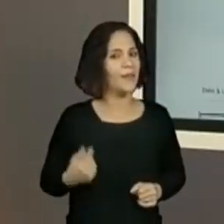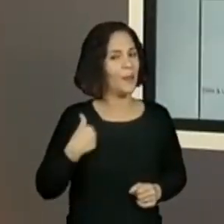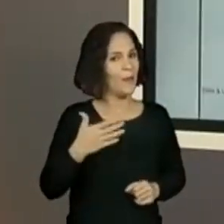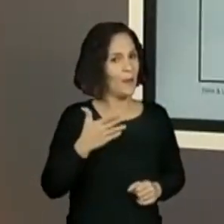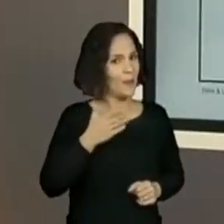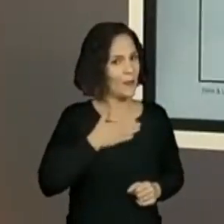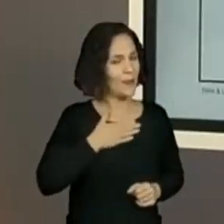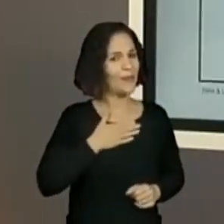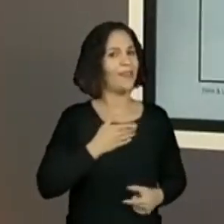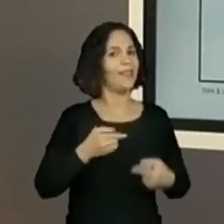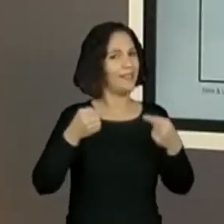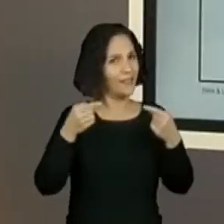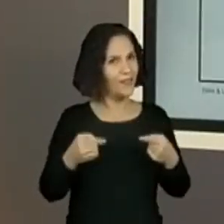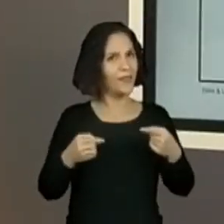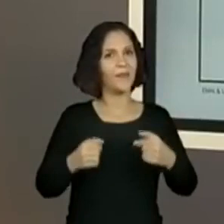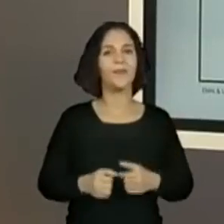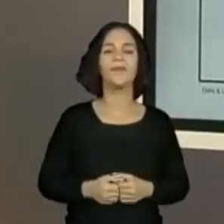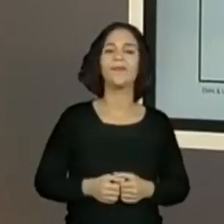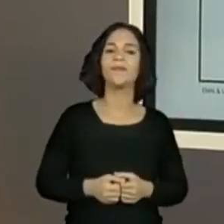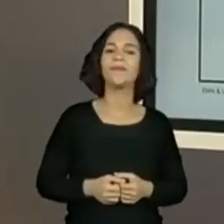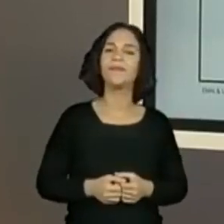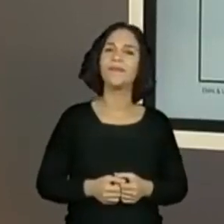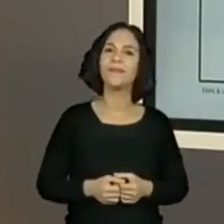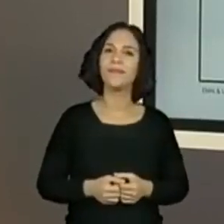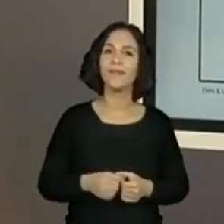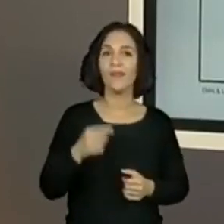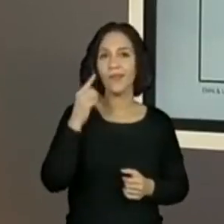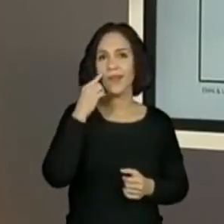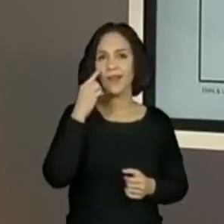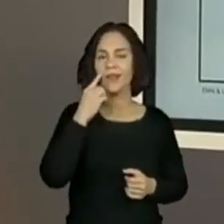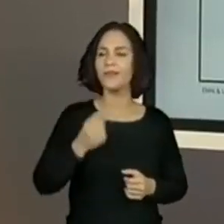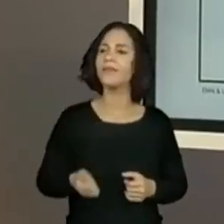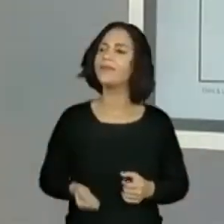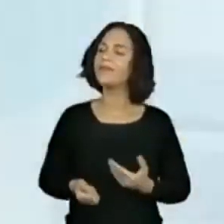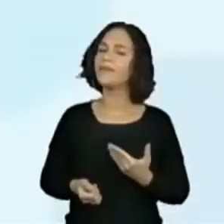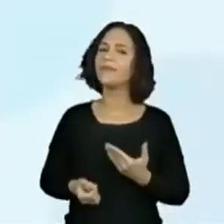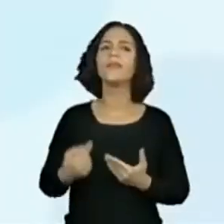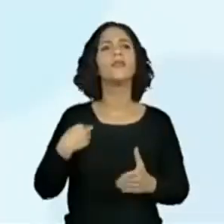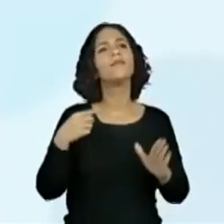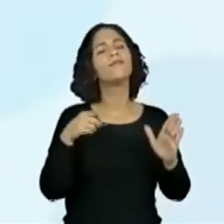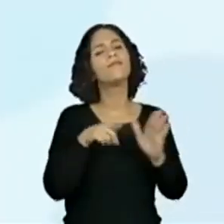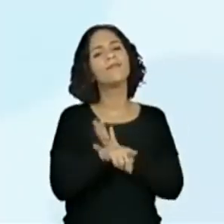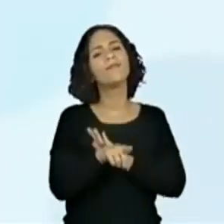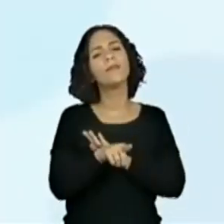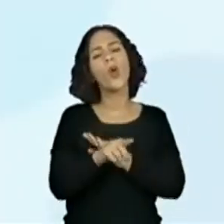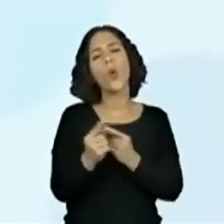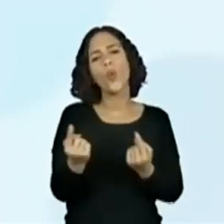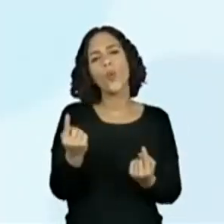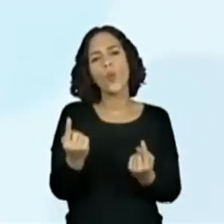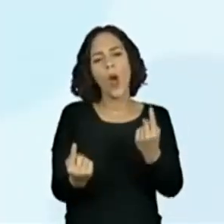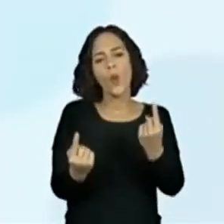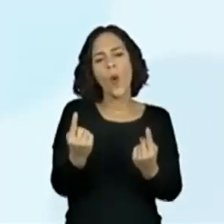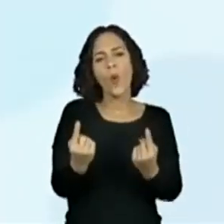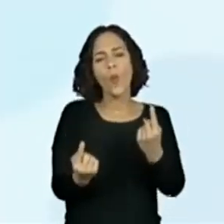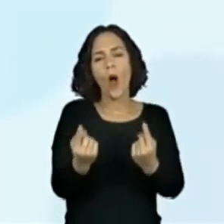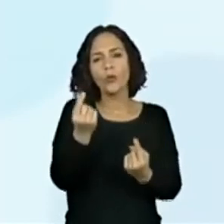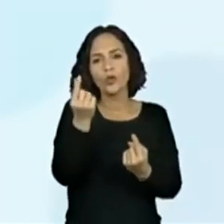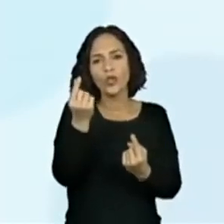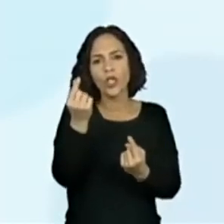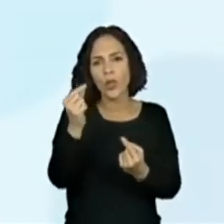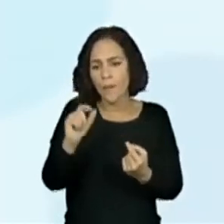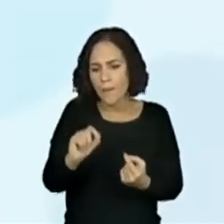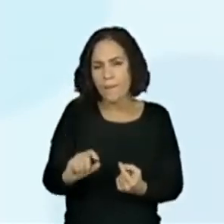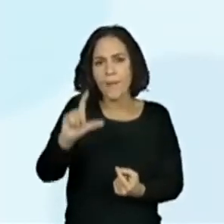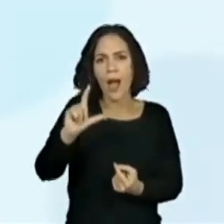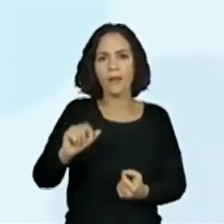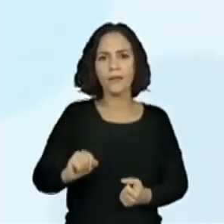gosto demais. Olha lá. Quem juntou mais reais? Agora eu preciso saber, ó. Quem